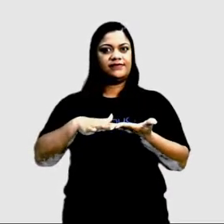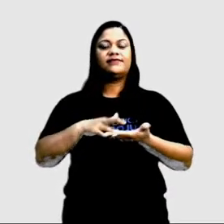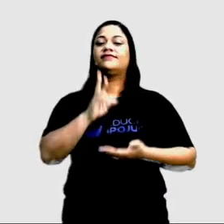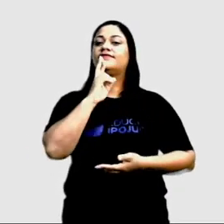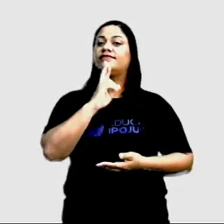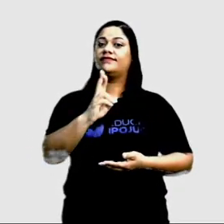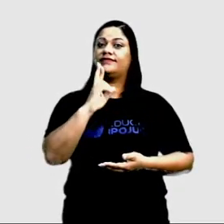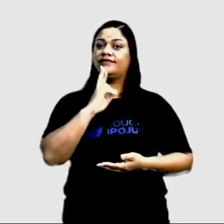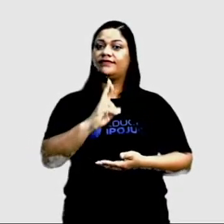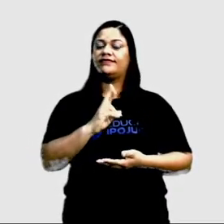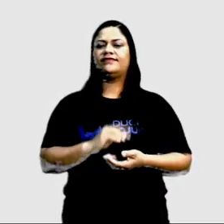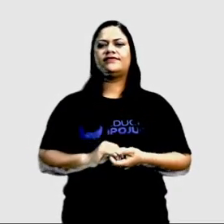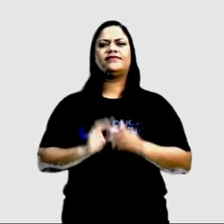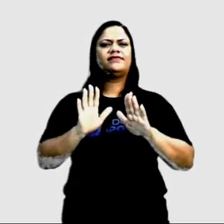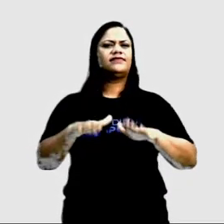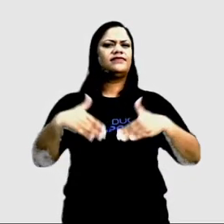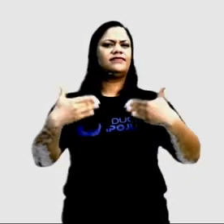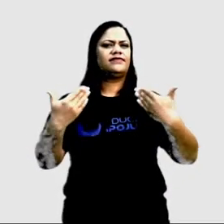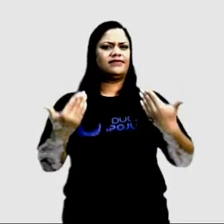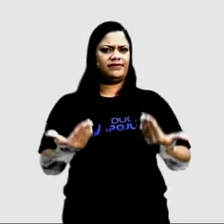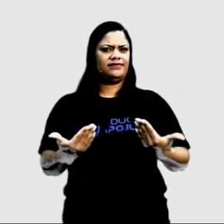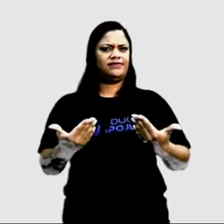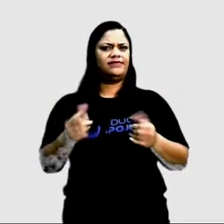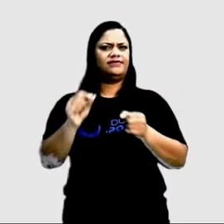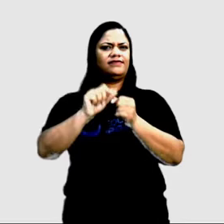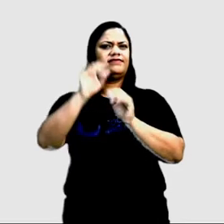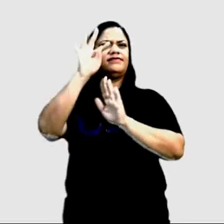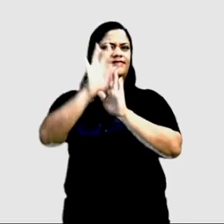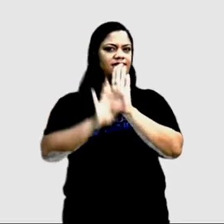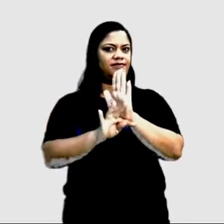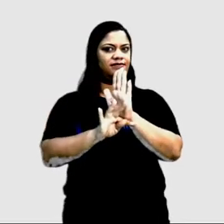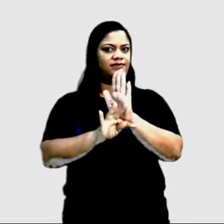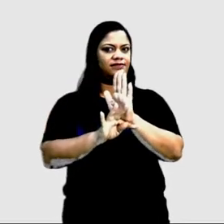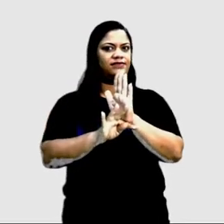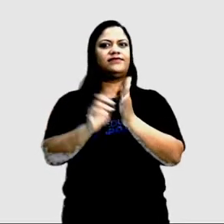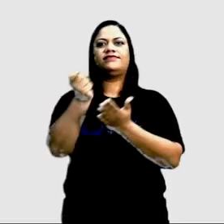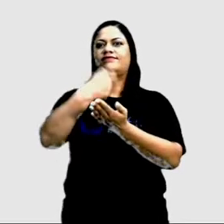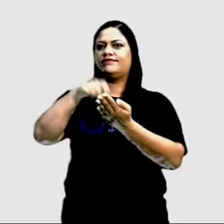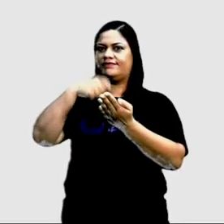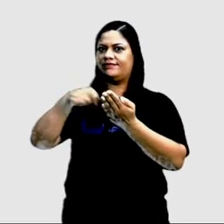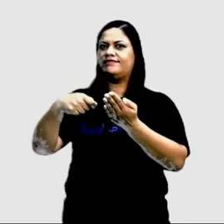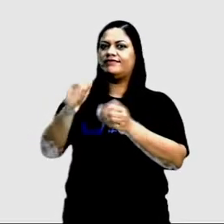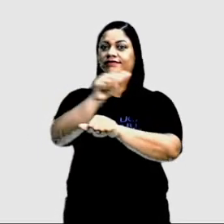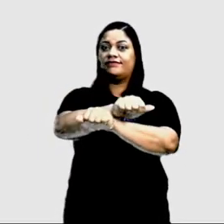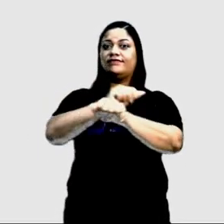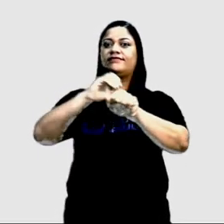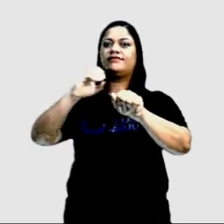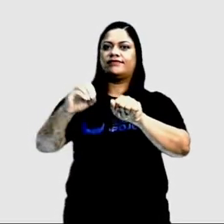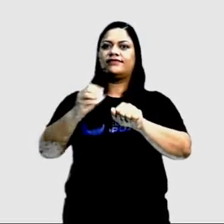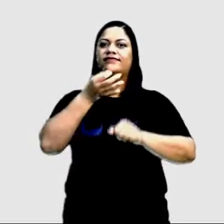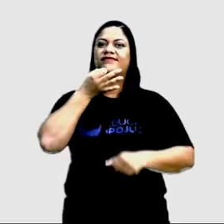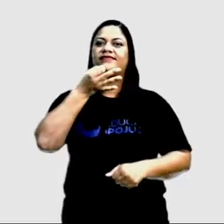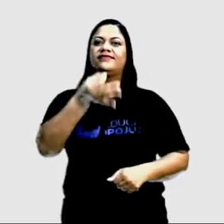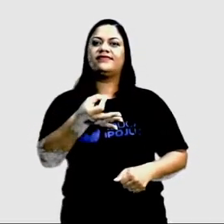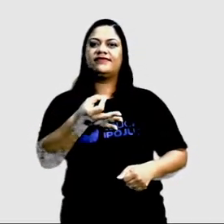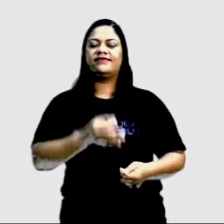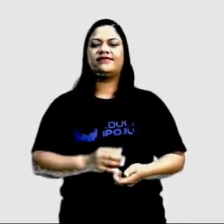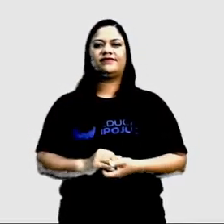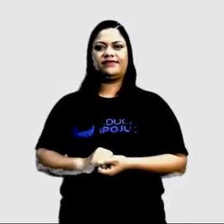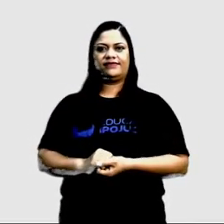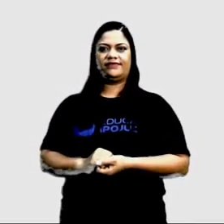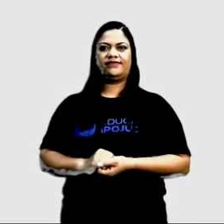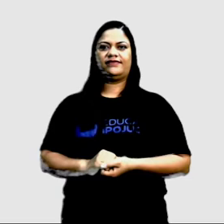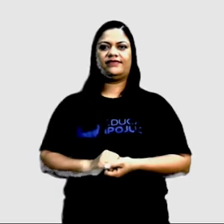tentam responder. Quem foi o autor desse texto, desse artigo de opinião? Quem escreveu?